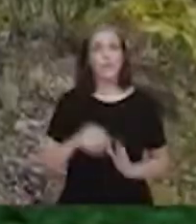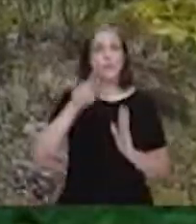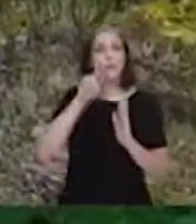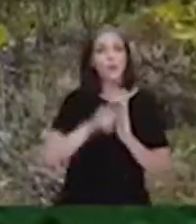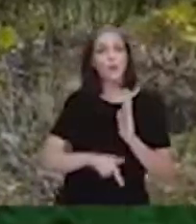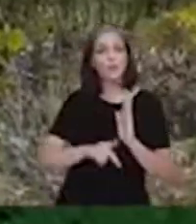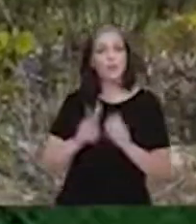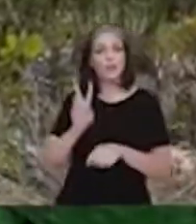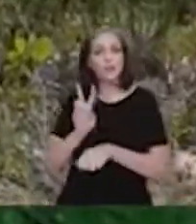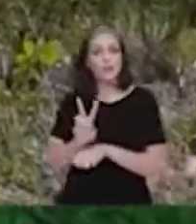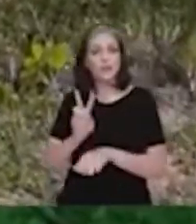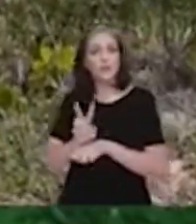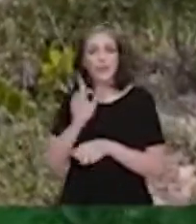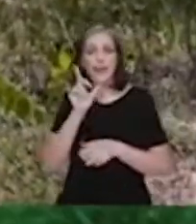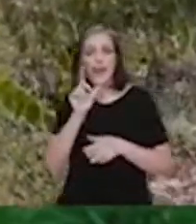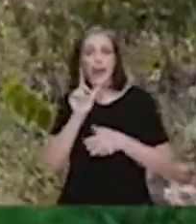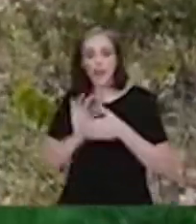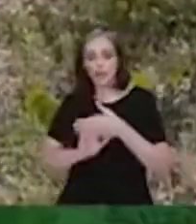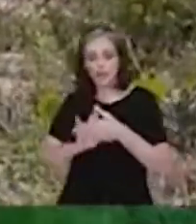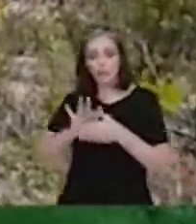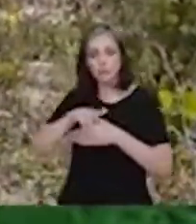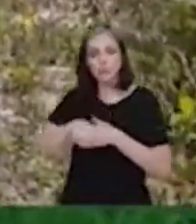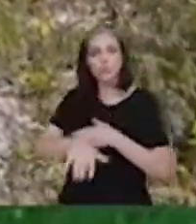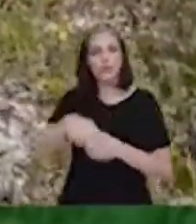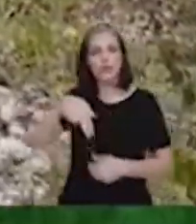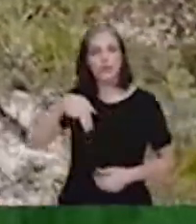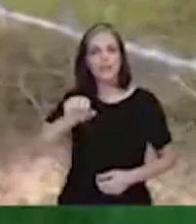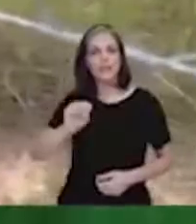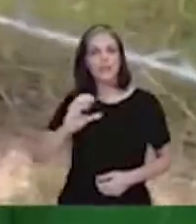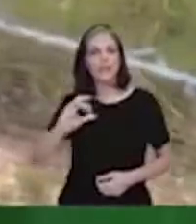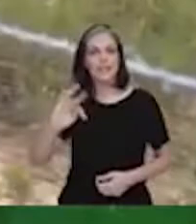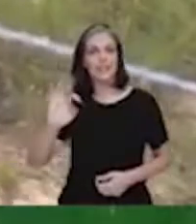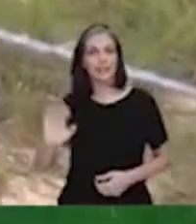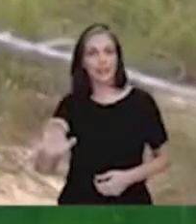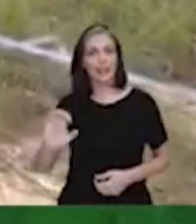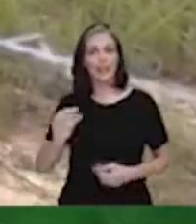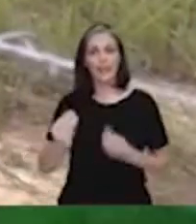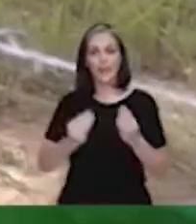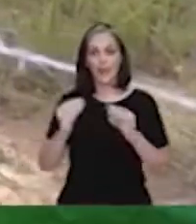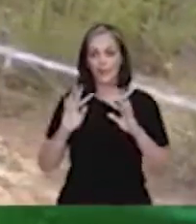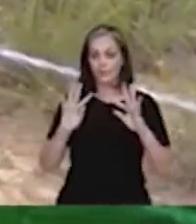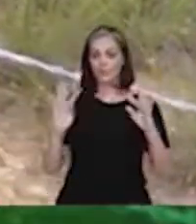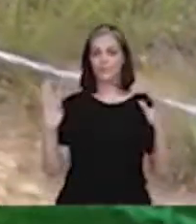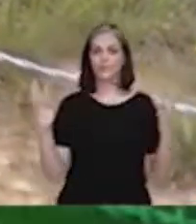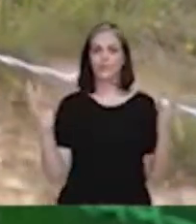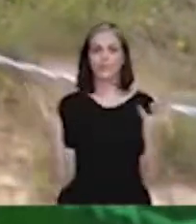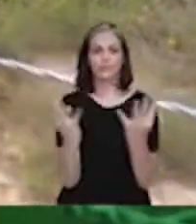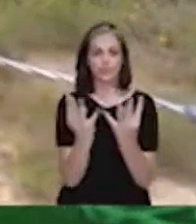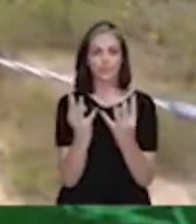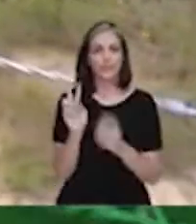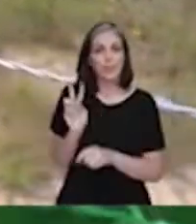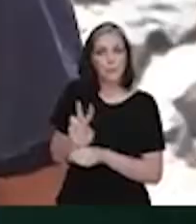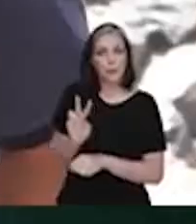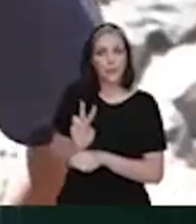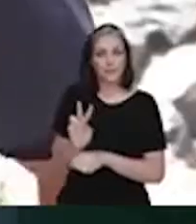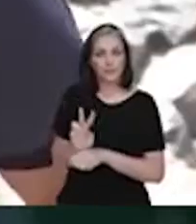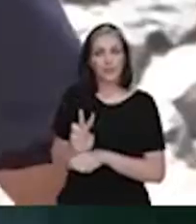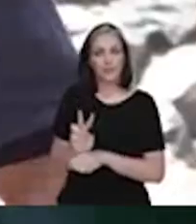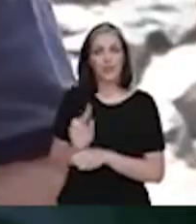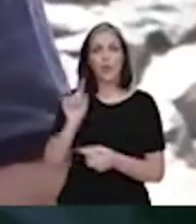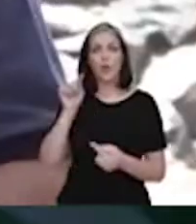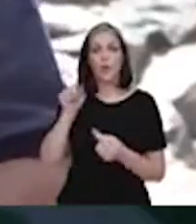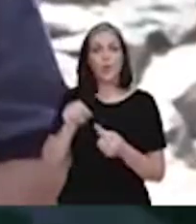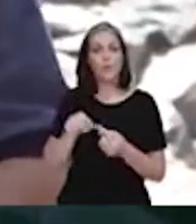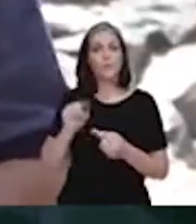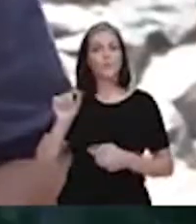o cercamento de nascentes é uma proteção dentro dos projetos de revitalização hidroambiental e microbacias o